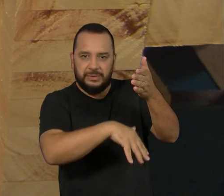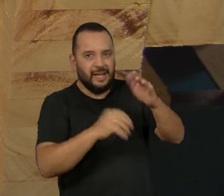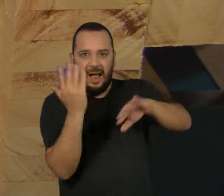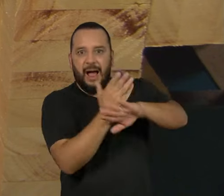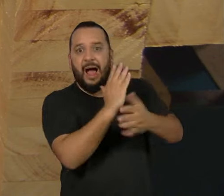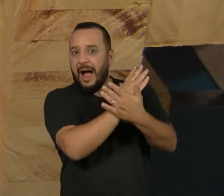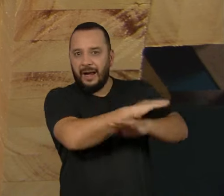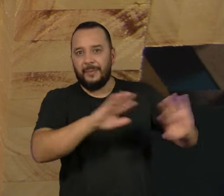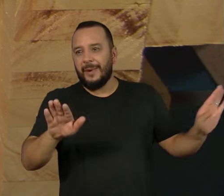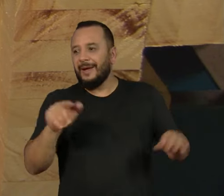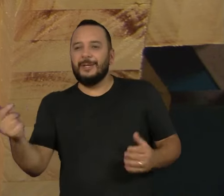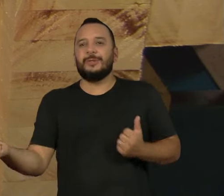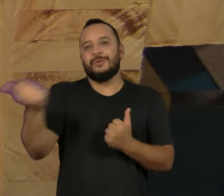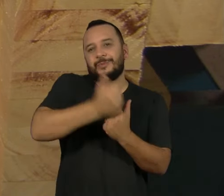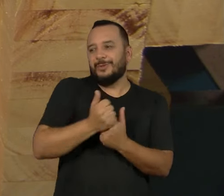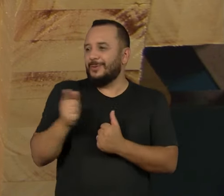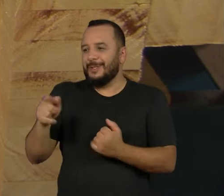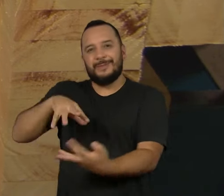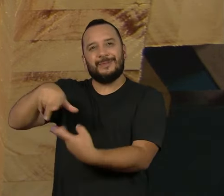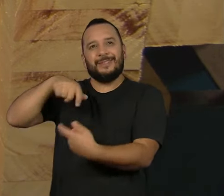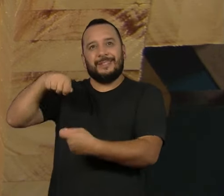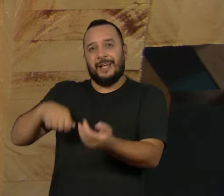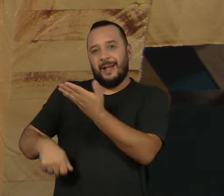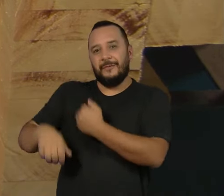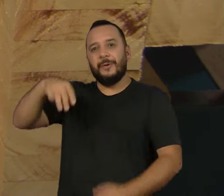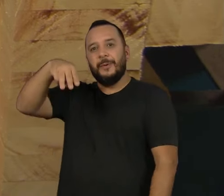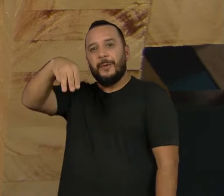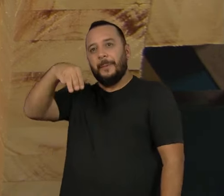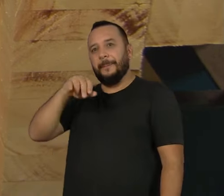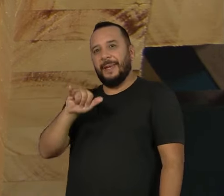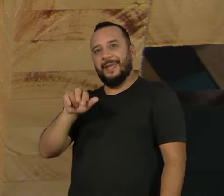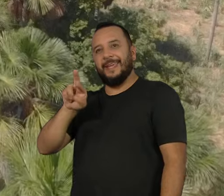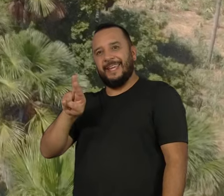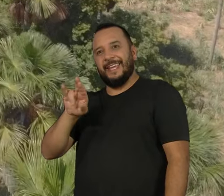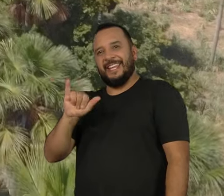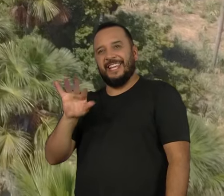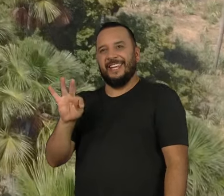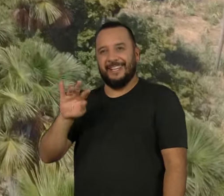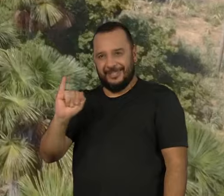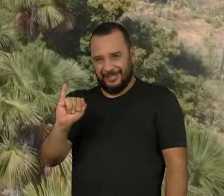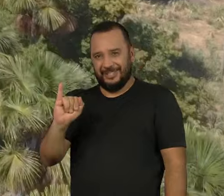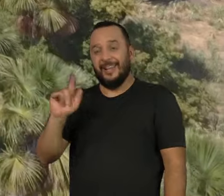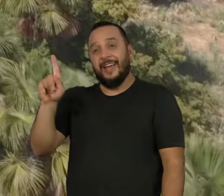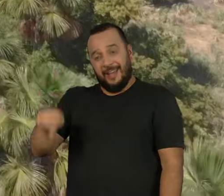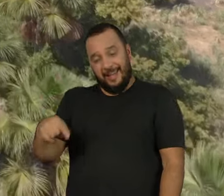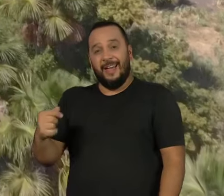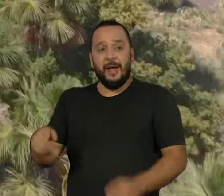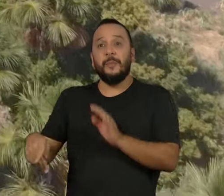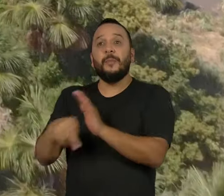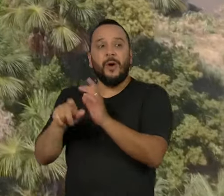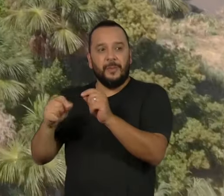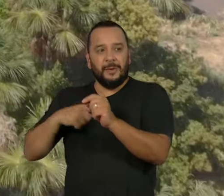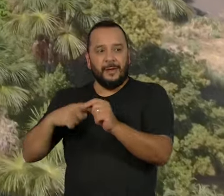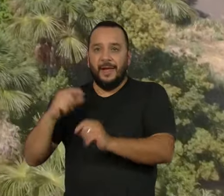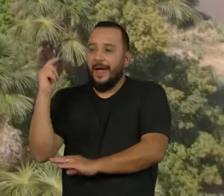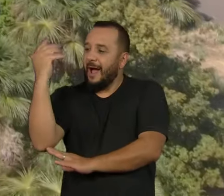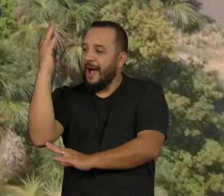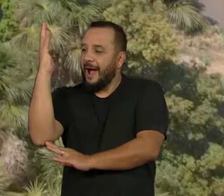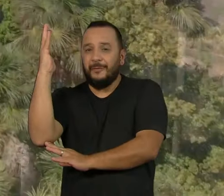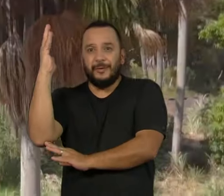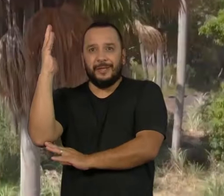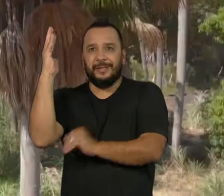ou miriti, como é conhecido pelos povos tradicionais. Nada mais é do que o miolo dos